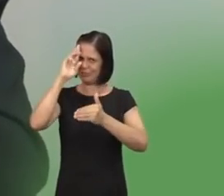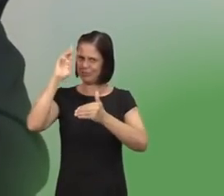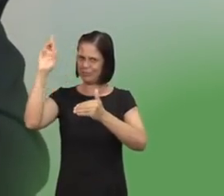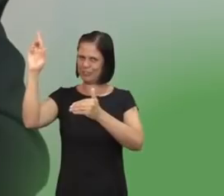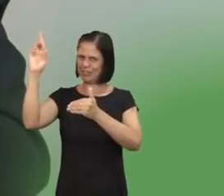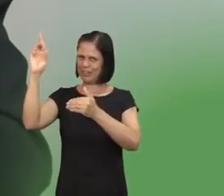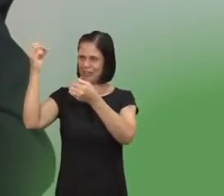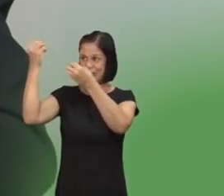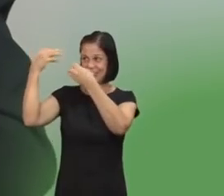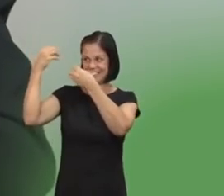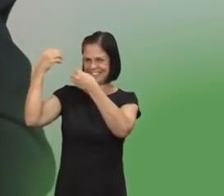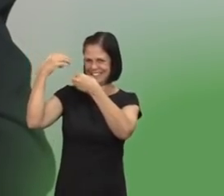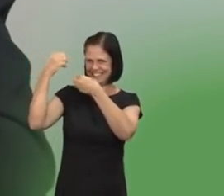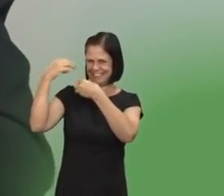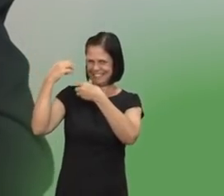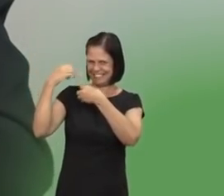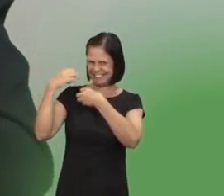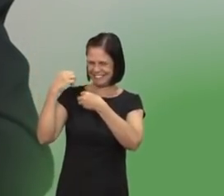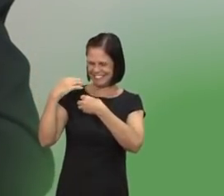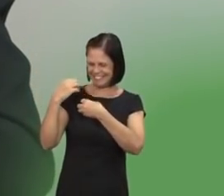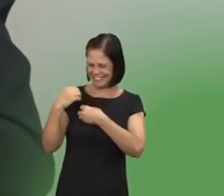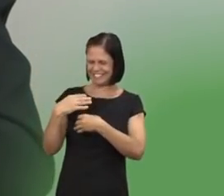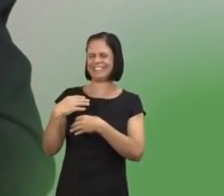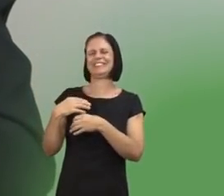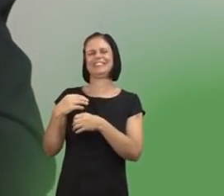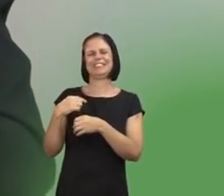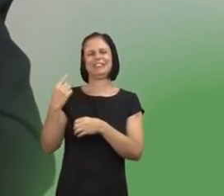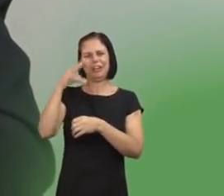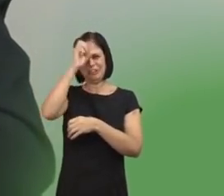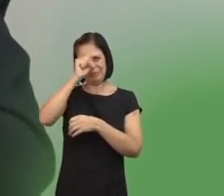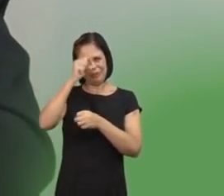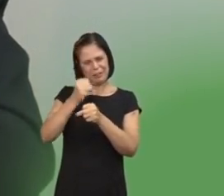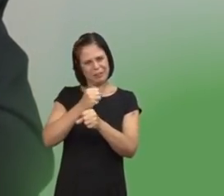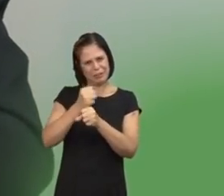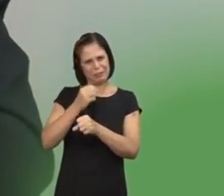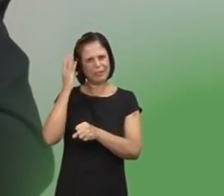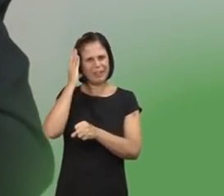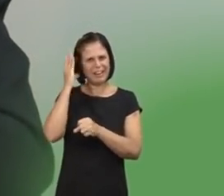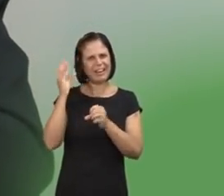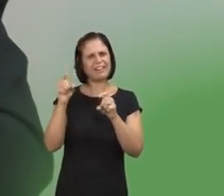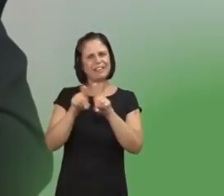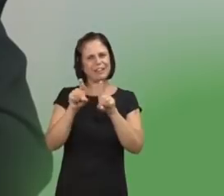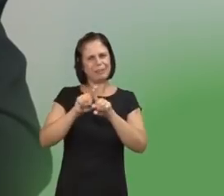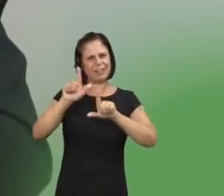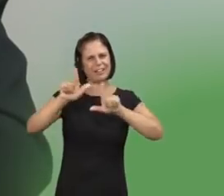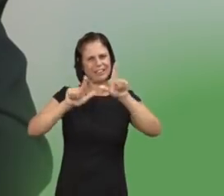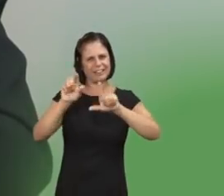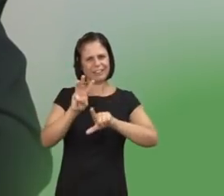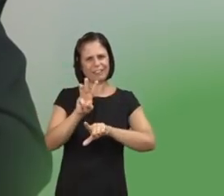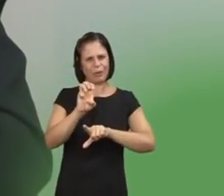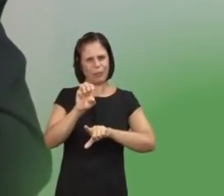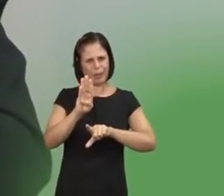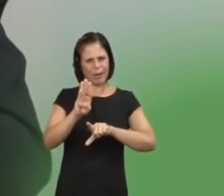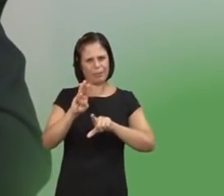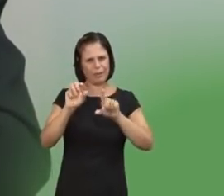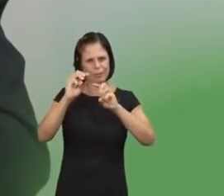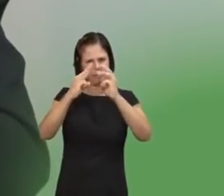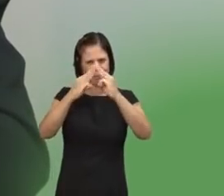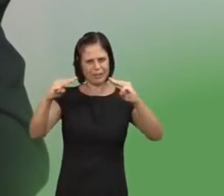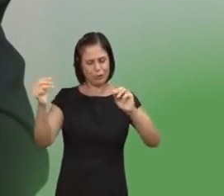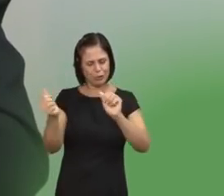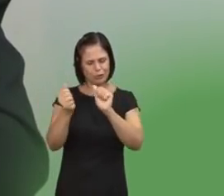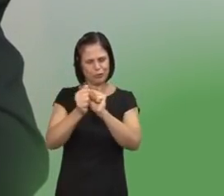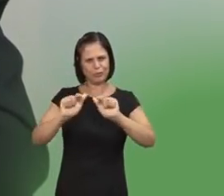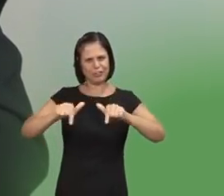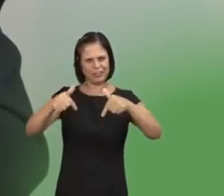Senhor tem nos feito alcançar na realização da sua obra. Rádio e TV Web Manaim, juntas,